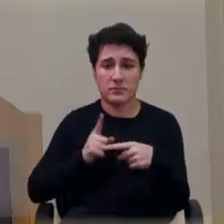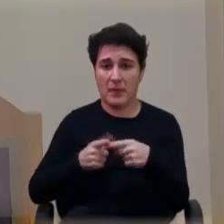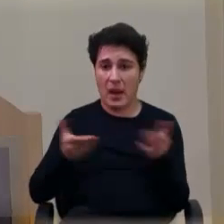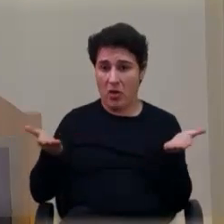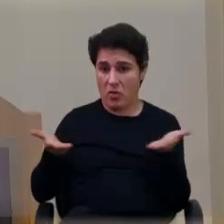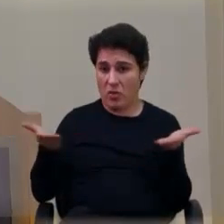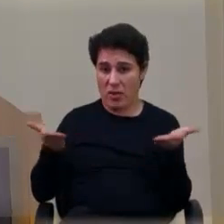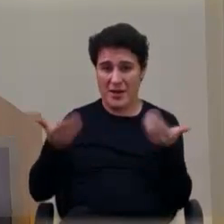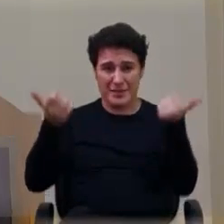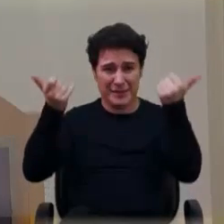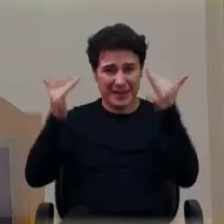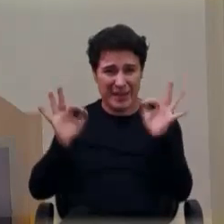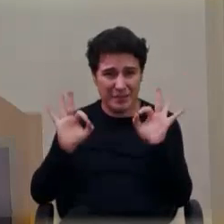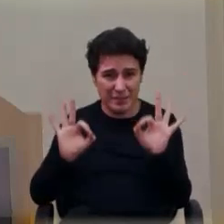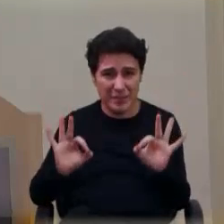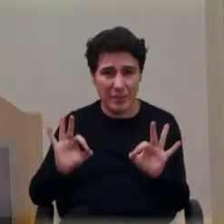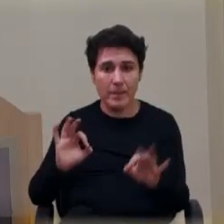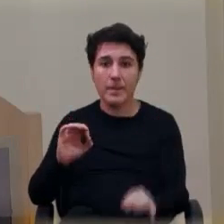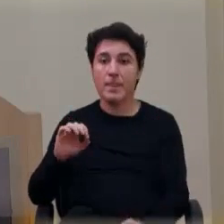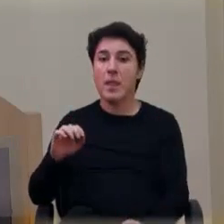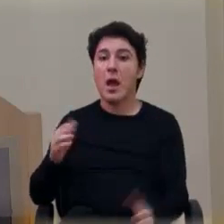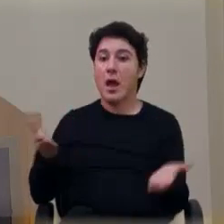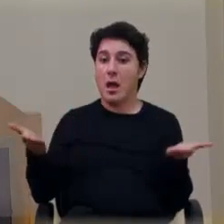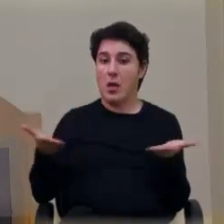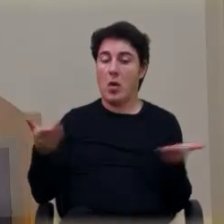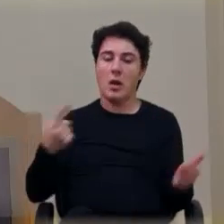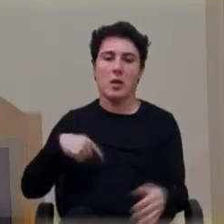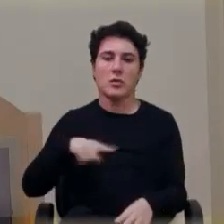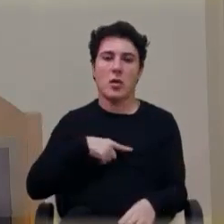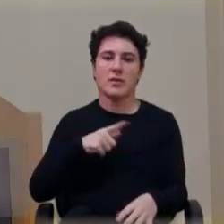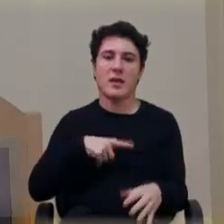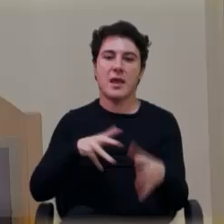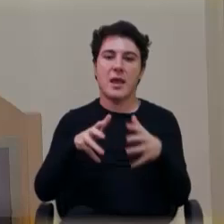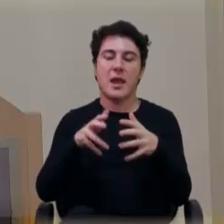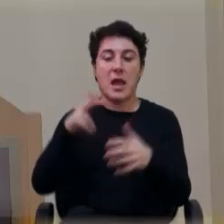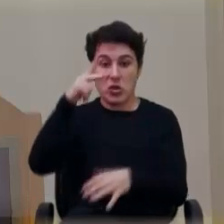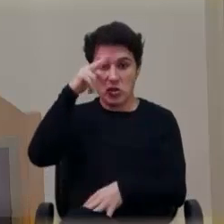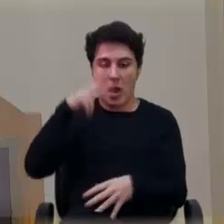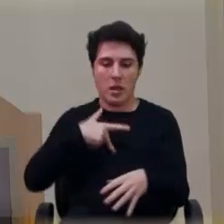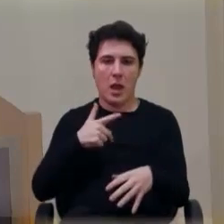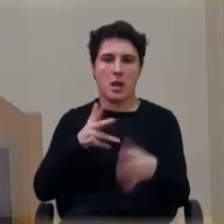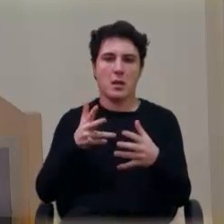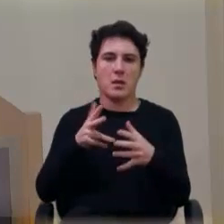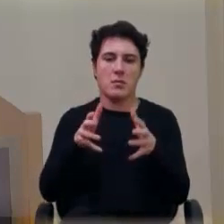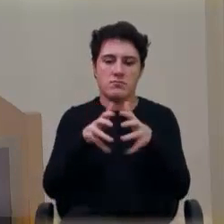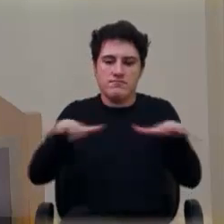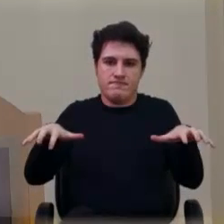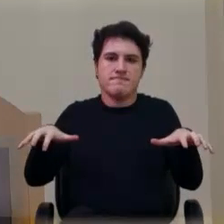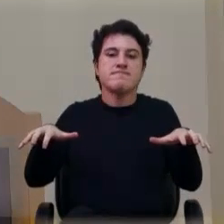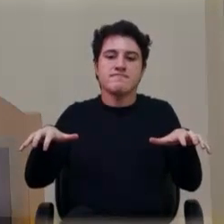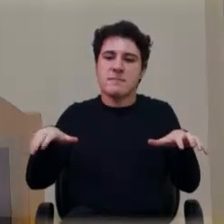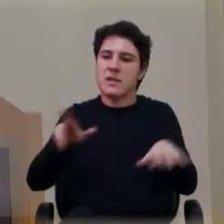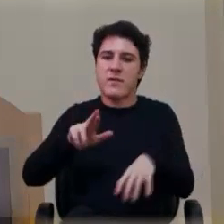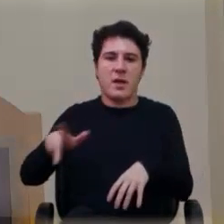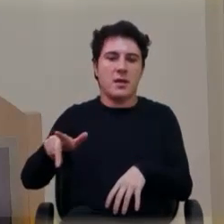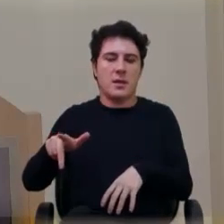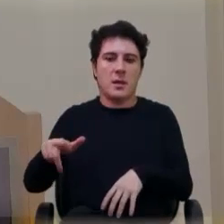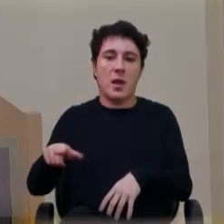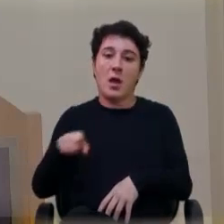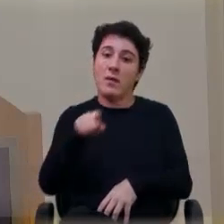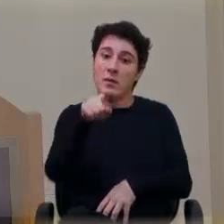deixar bem pontuado nós estamos de lados diferentes da história muito diferença